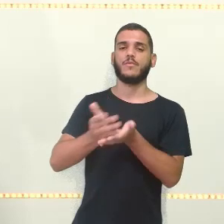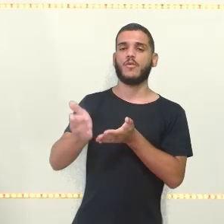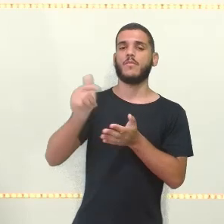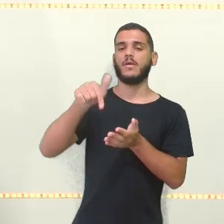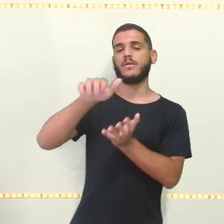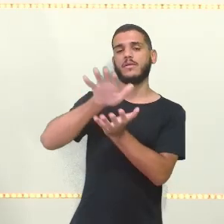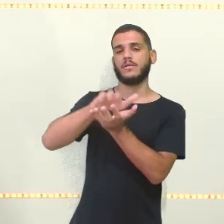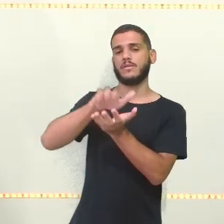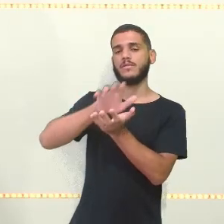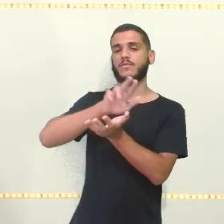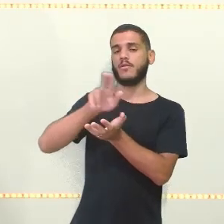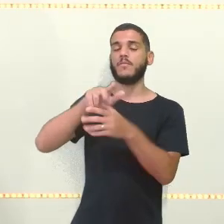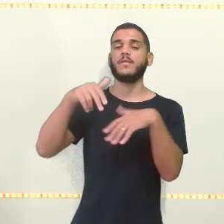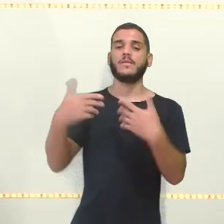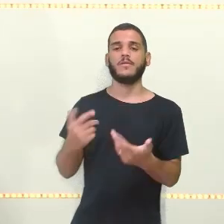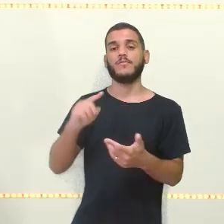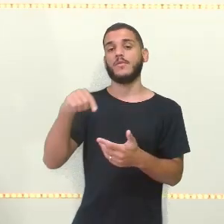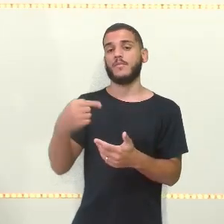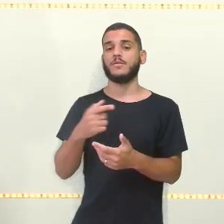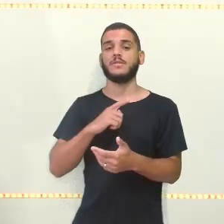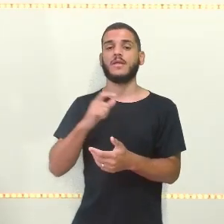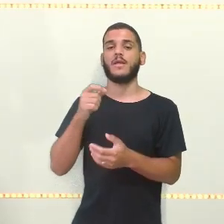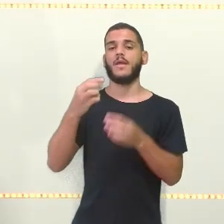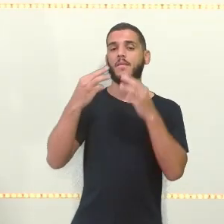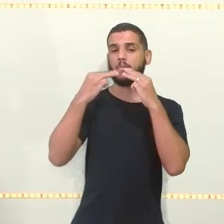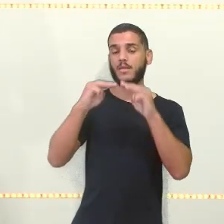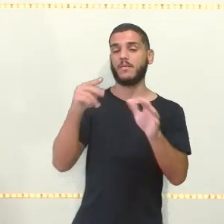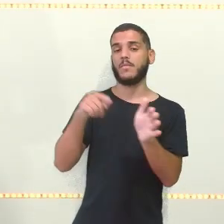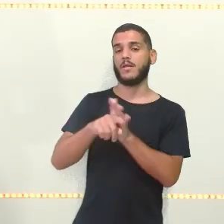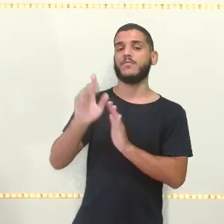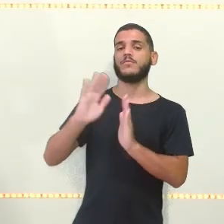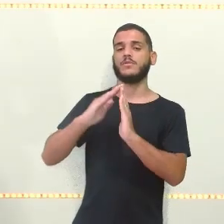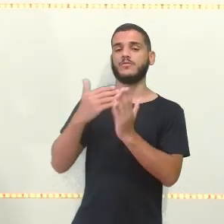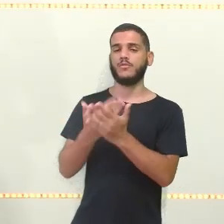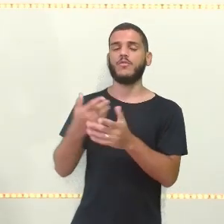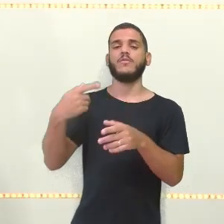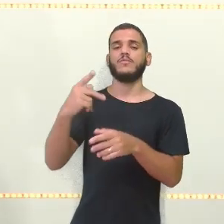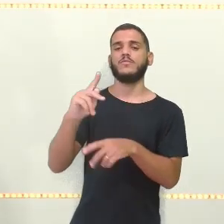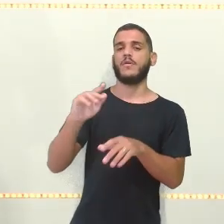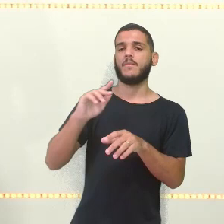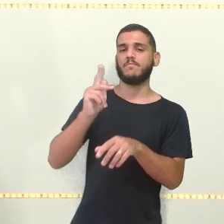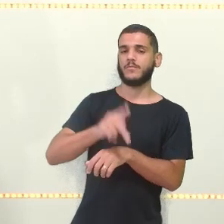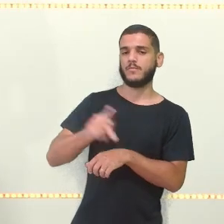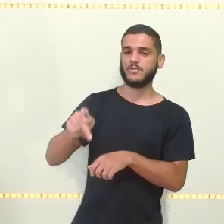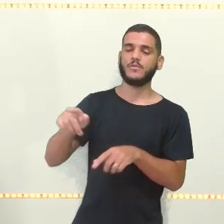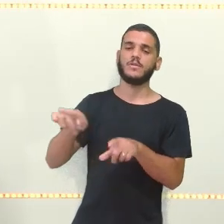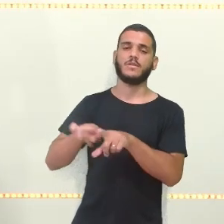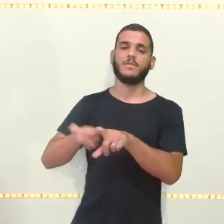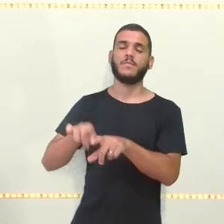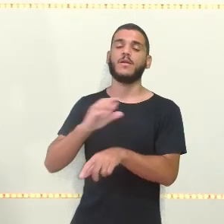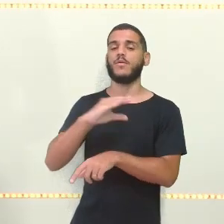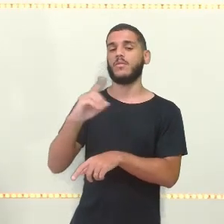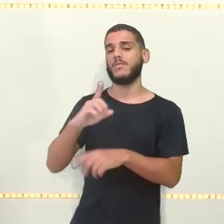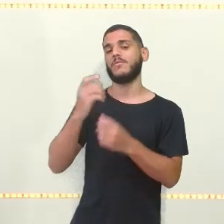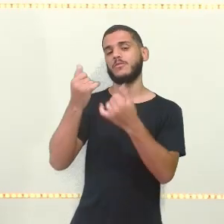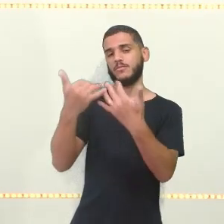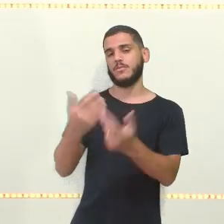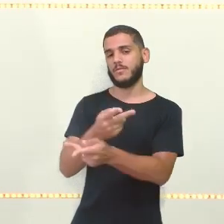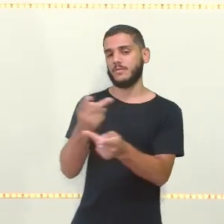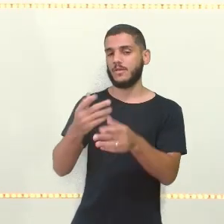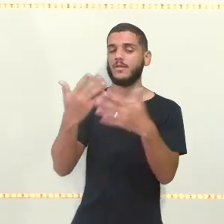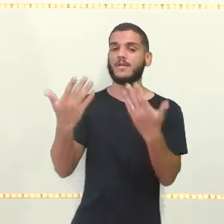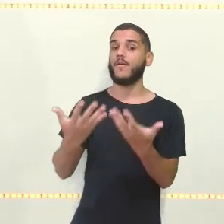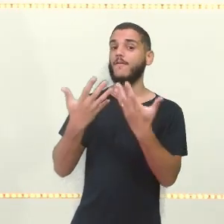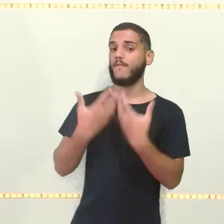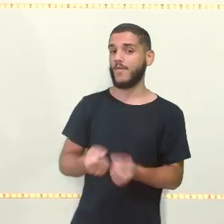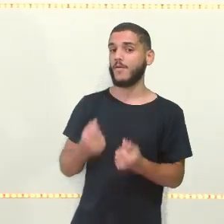nome Recife. Põe sua matrícula, pergunta na escola, a sua professora, a gestão escolar, que eles te falam, certo? E aí,